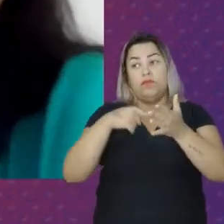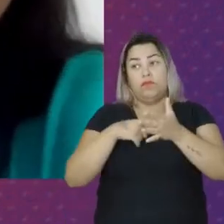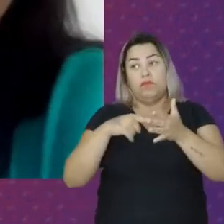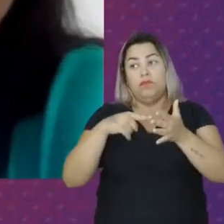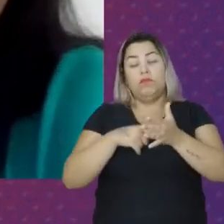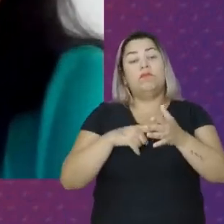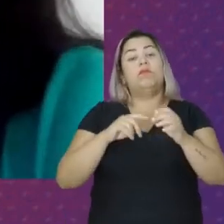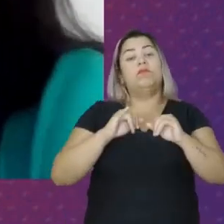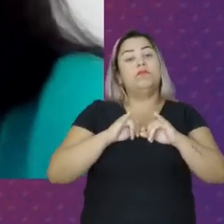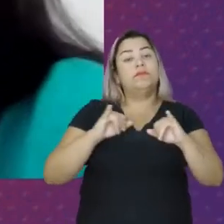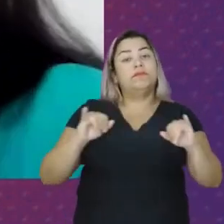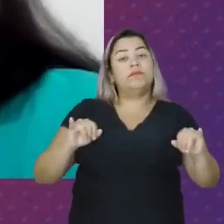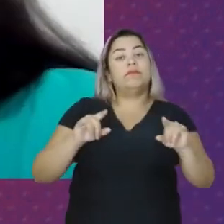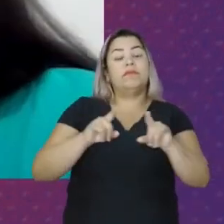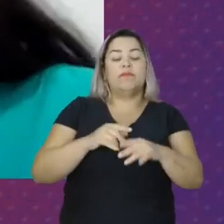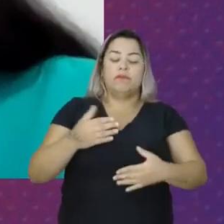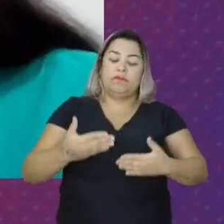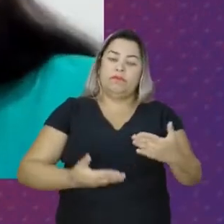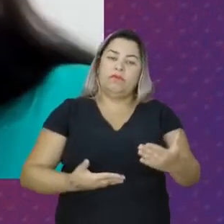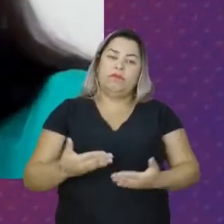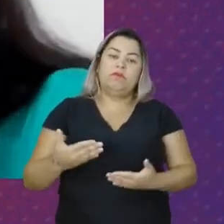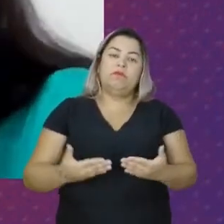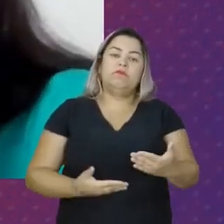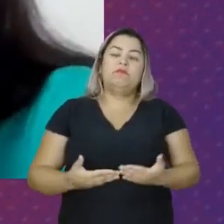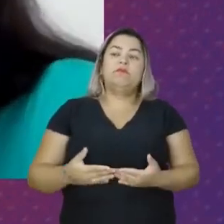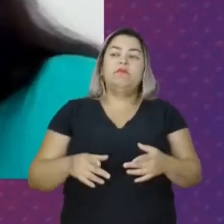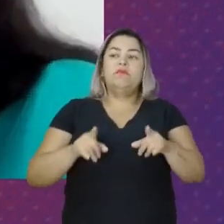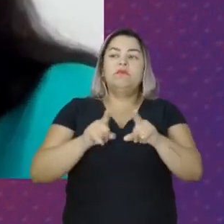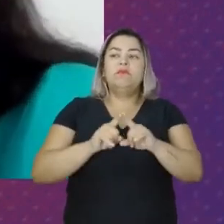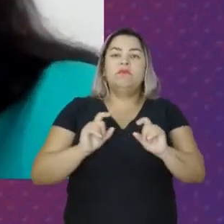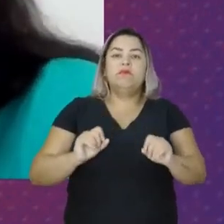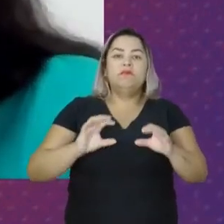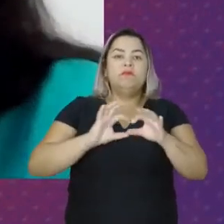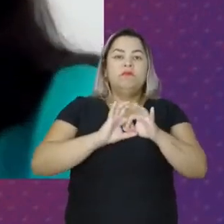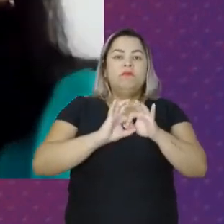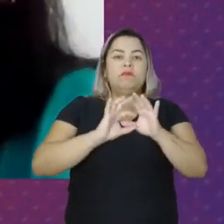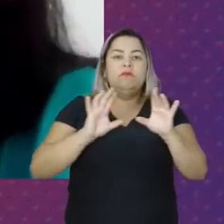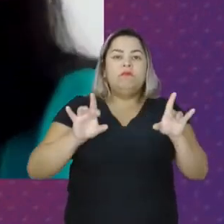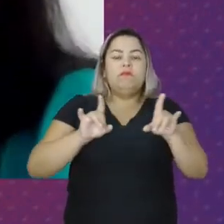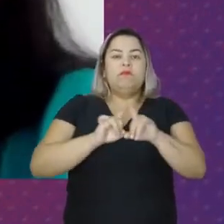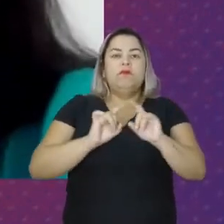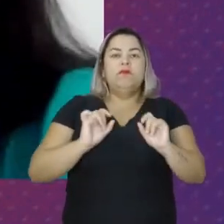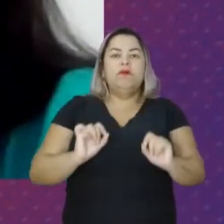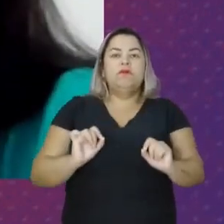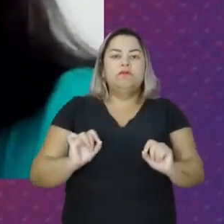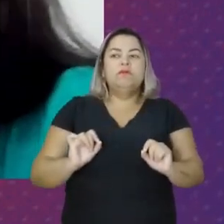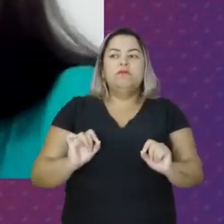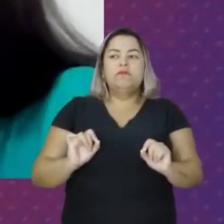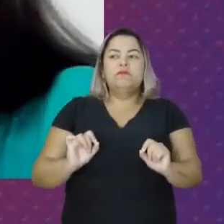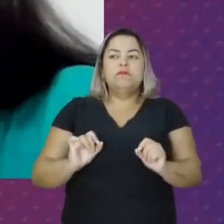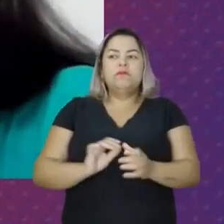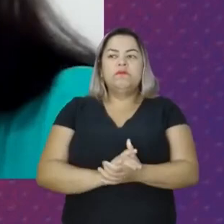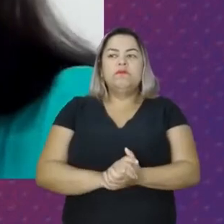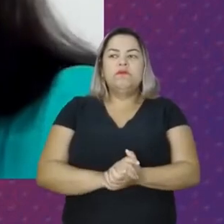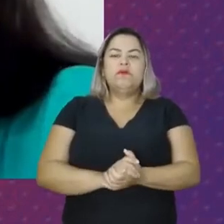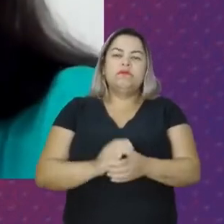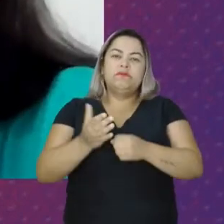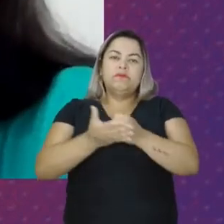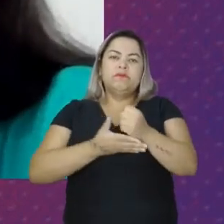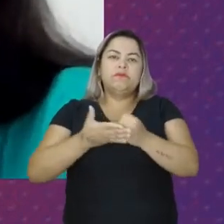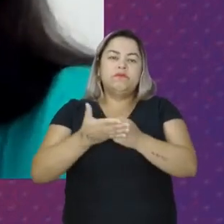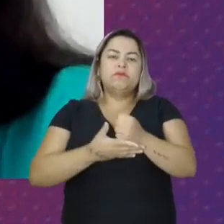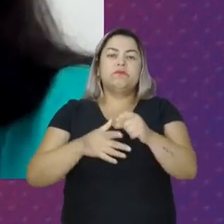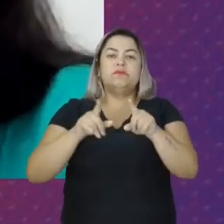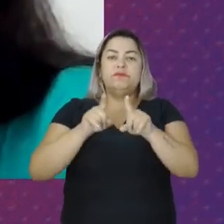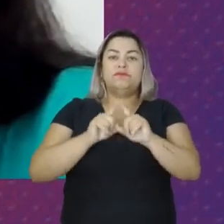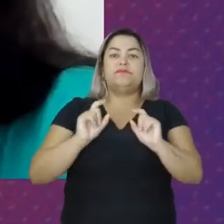prestar informações sobre serviços, e ele deve estar disponível ininterruptamente, né? A base legal,